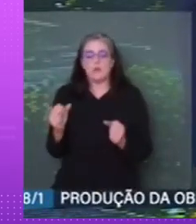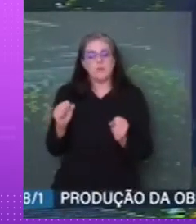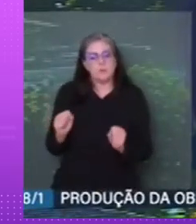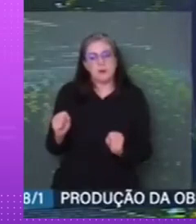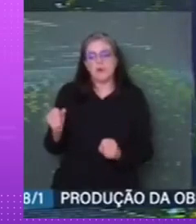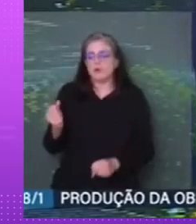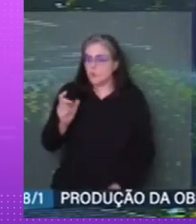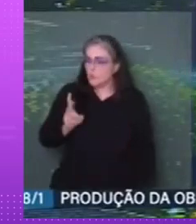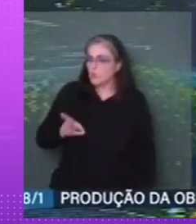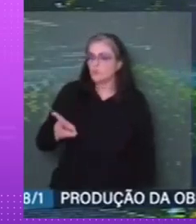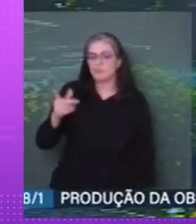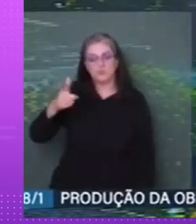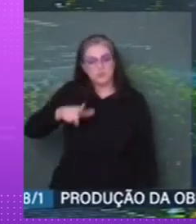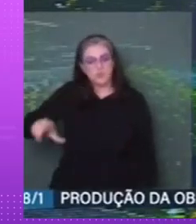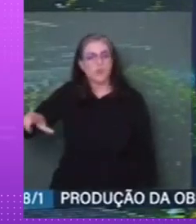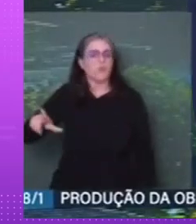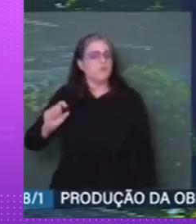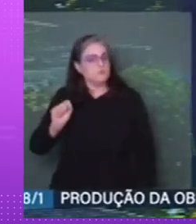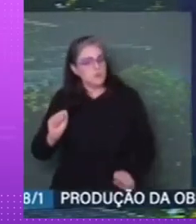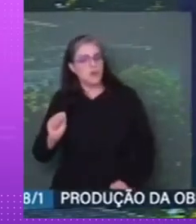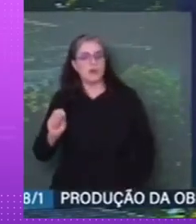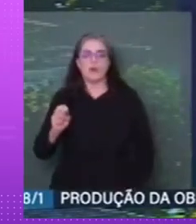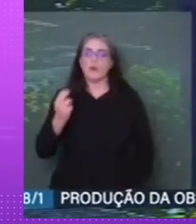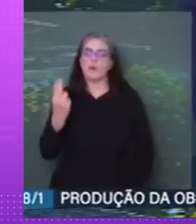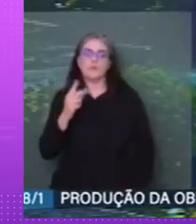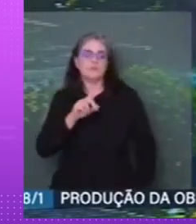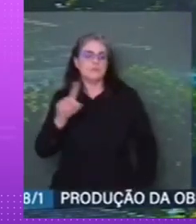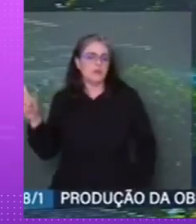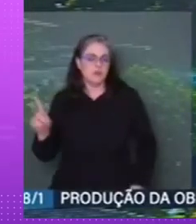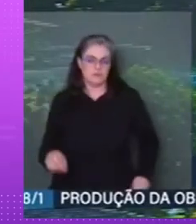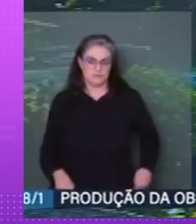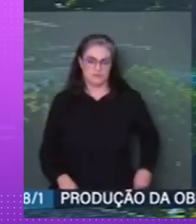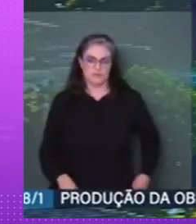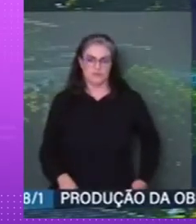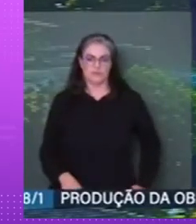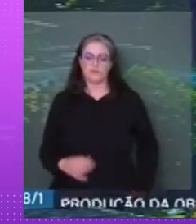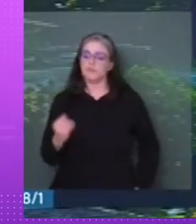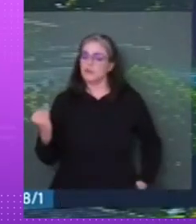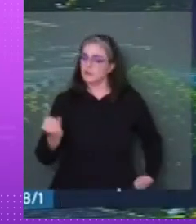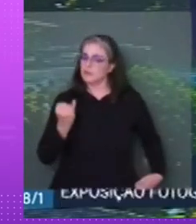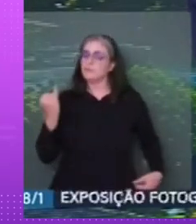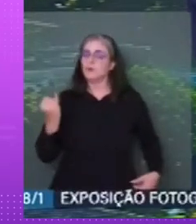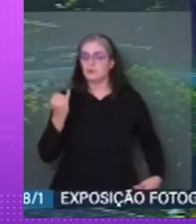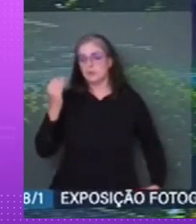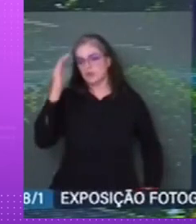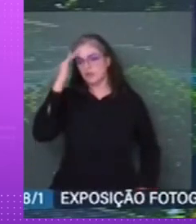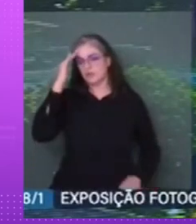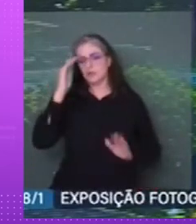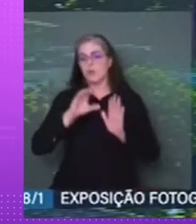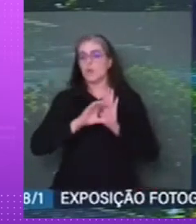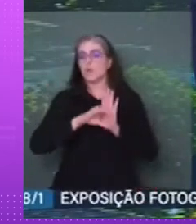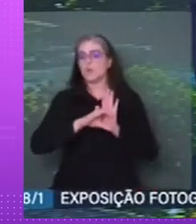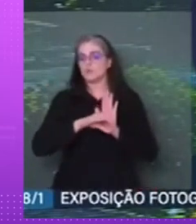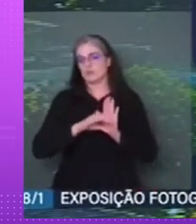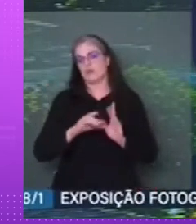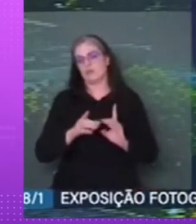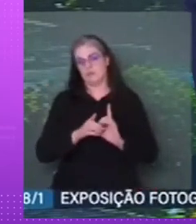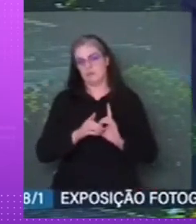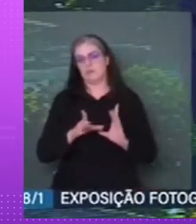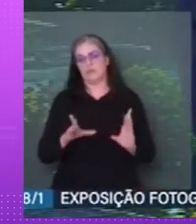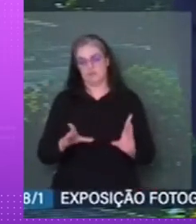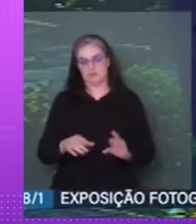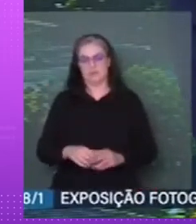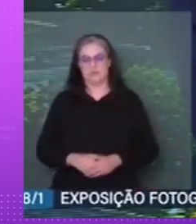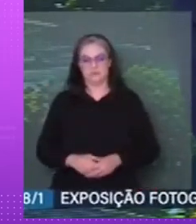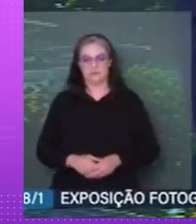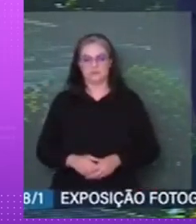todo esse ano à frente de uma gestão que tanto apontou justamente isso, né? As operações aí tão prolongadas quando a gente falava da Lava Jato. E